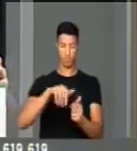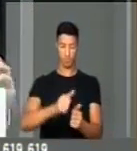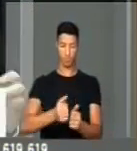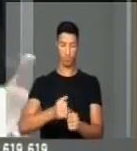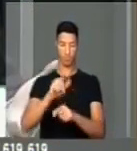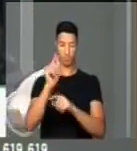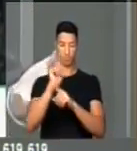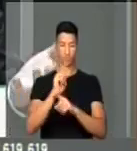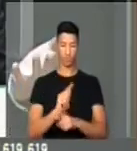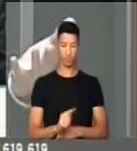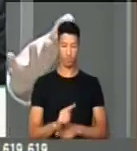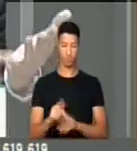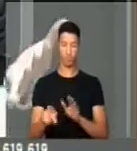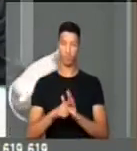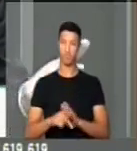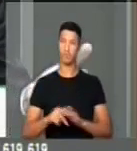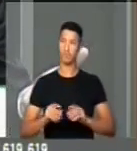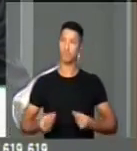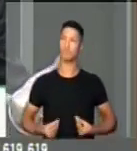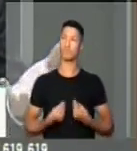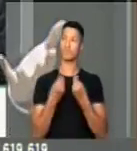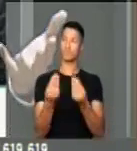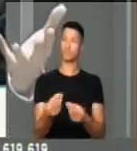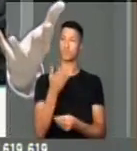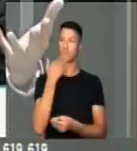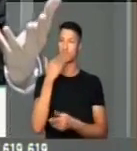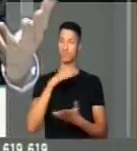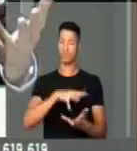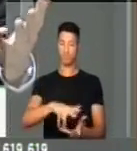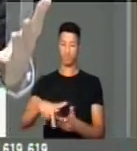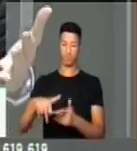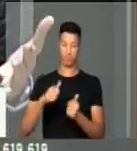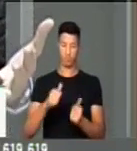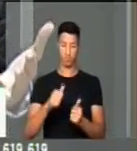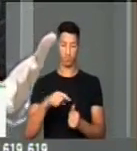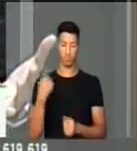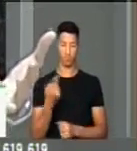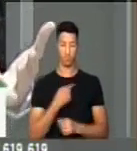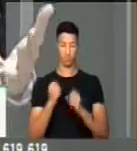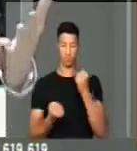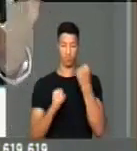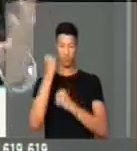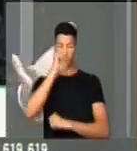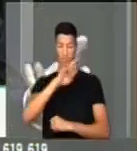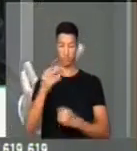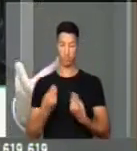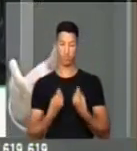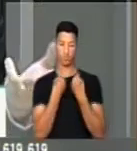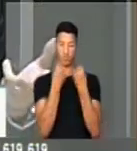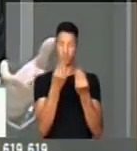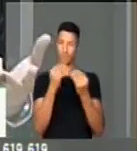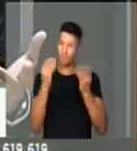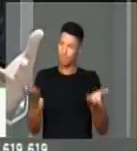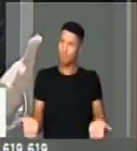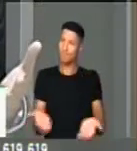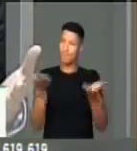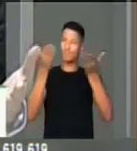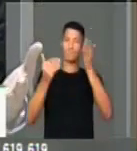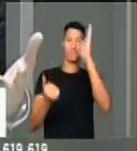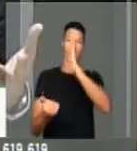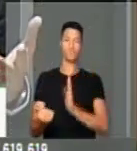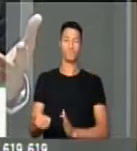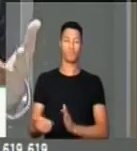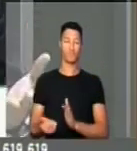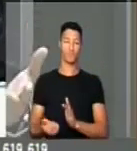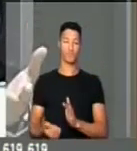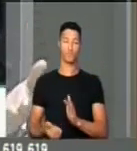em gestão, em fornecimento de alimento para o mundo. A nossa indústria vai dar um up. O